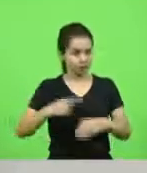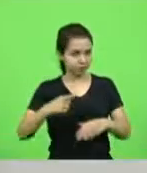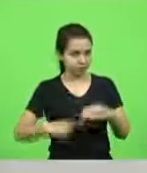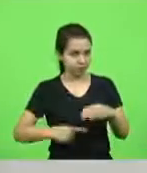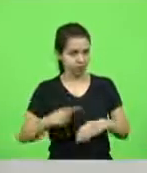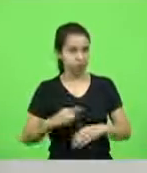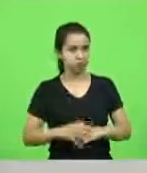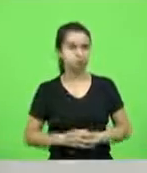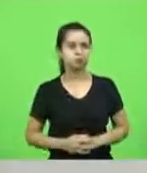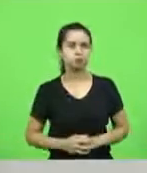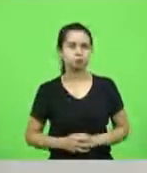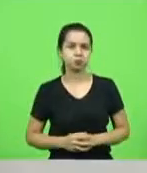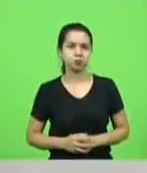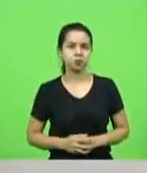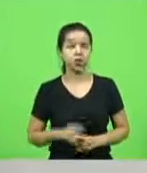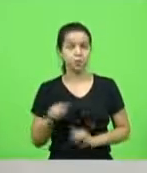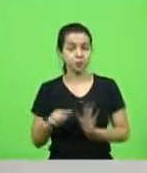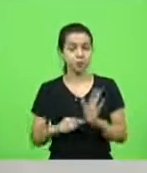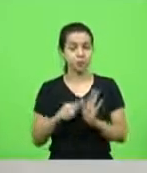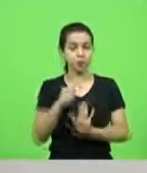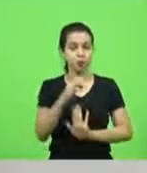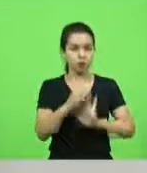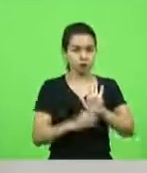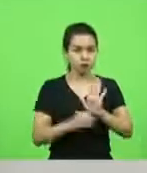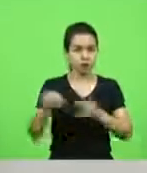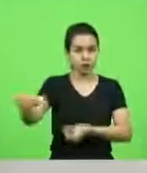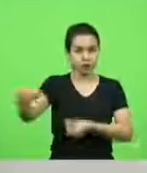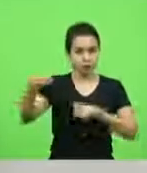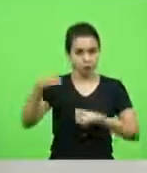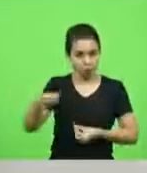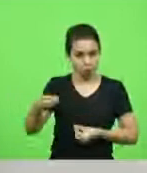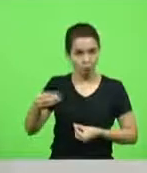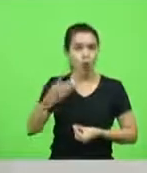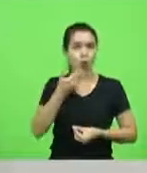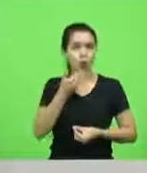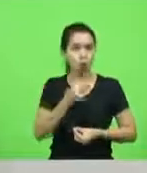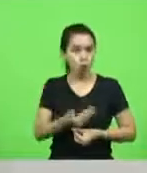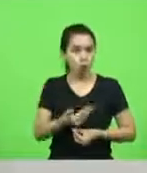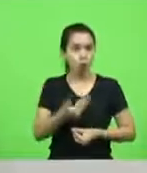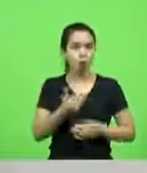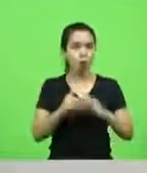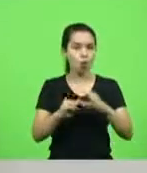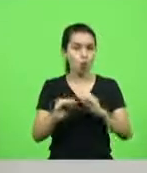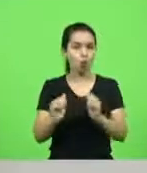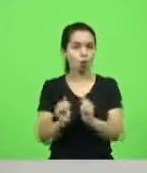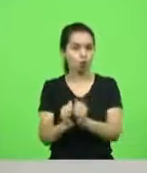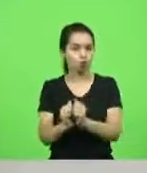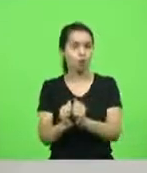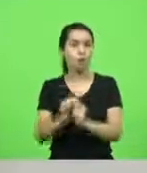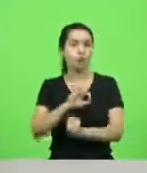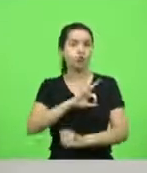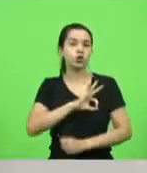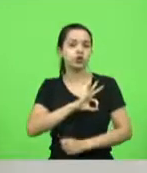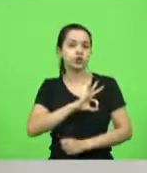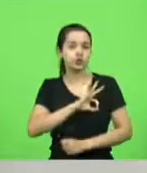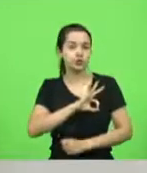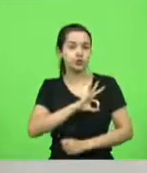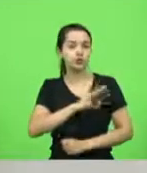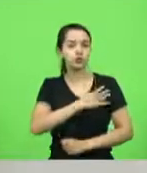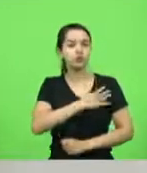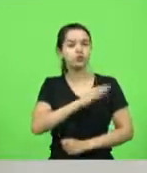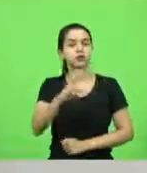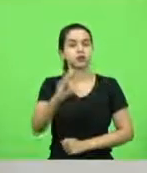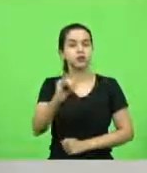primeiro Alves que ele me entregou solicitando que fosse feito um encaminhamento conjunto da Polícia Civil em